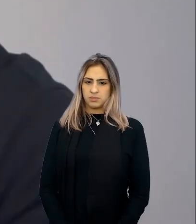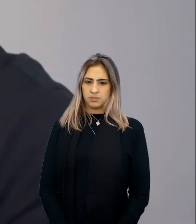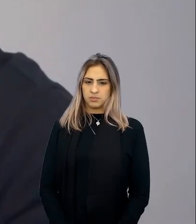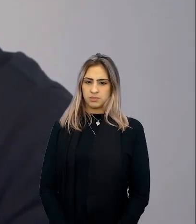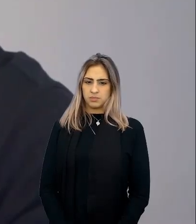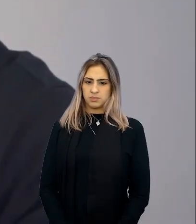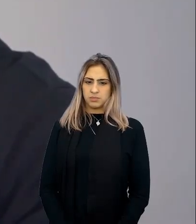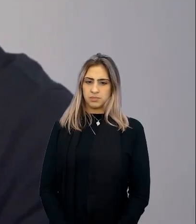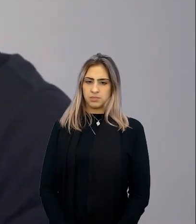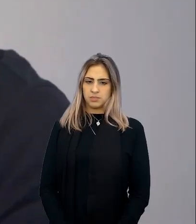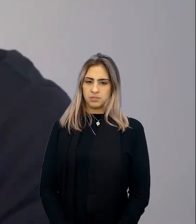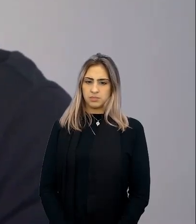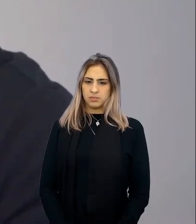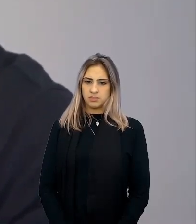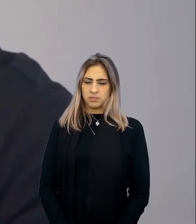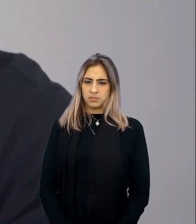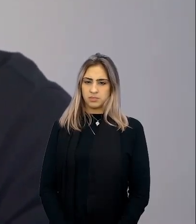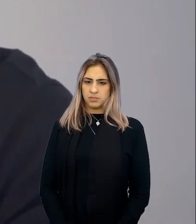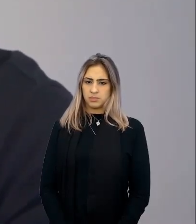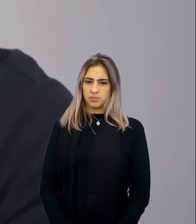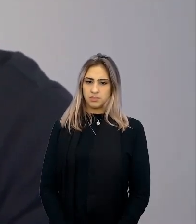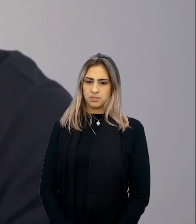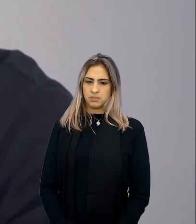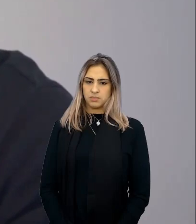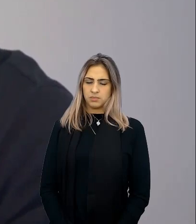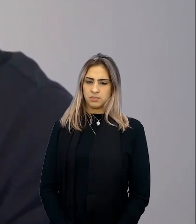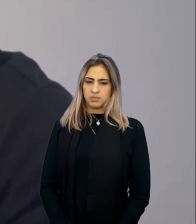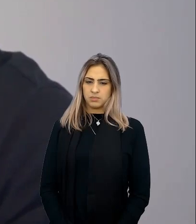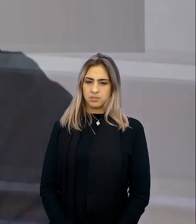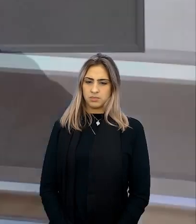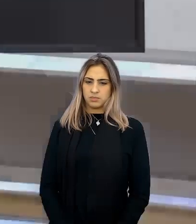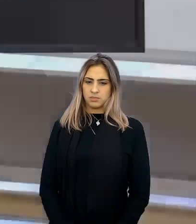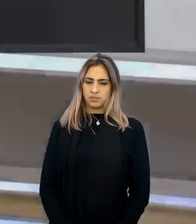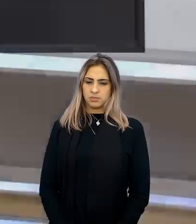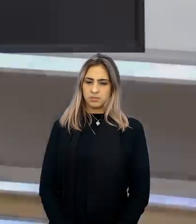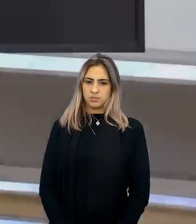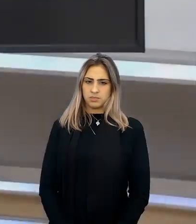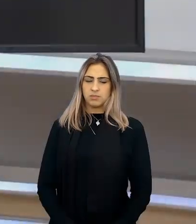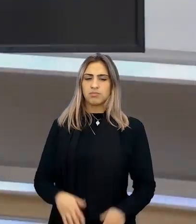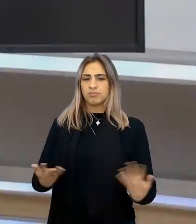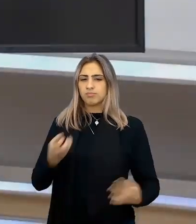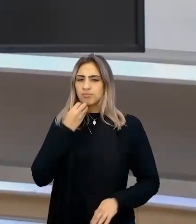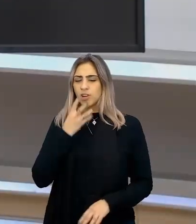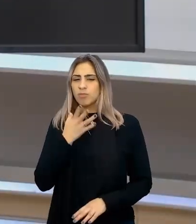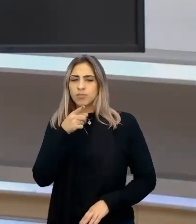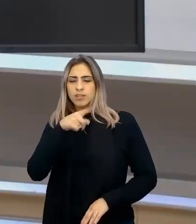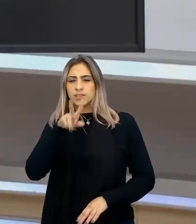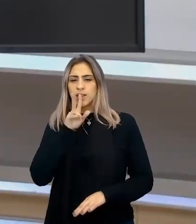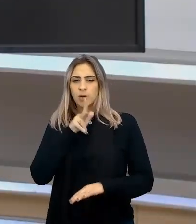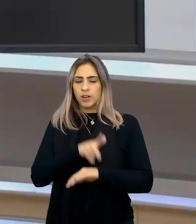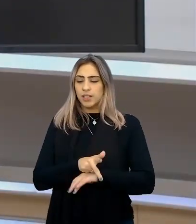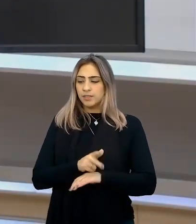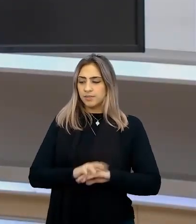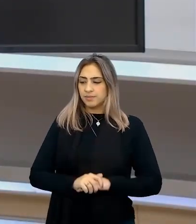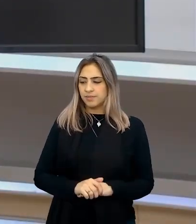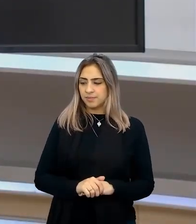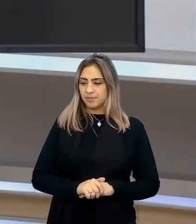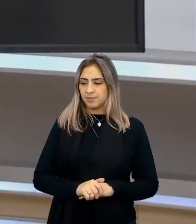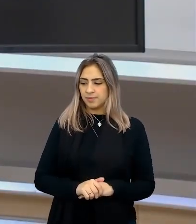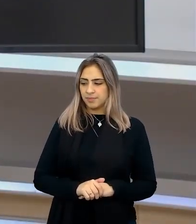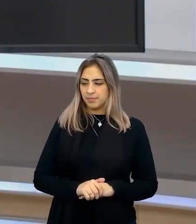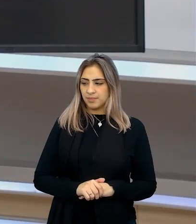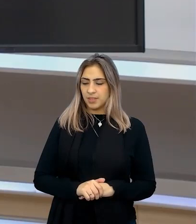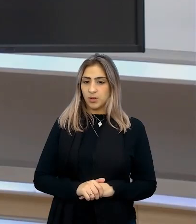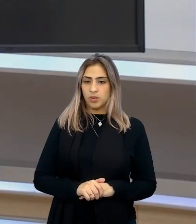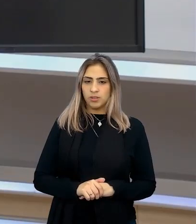My father felt he loved my mother while he was hitting her. Bom, gente, esse vídeo ele é muito interessante porque ele